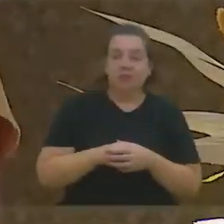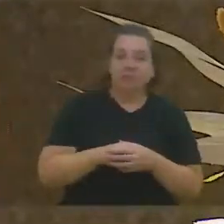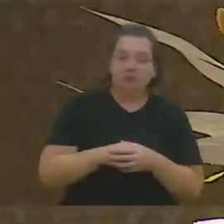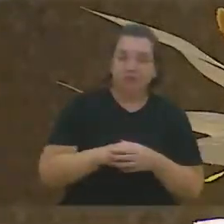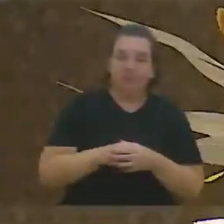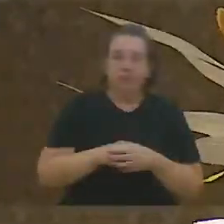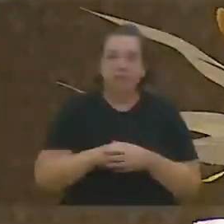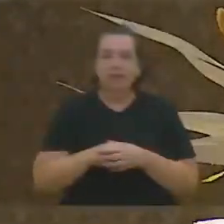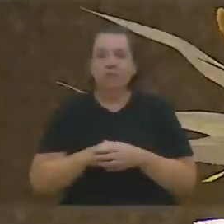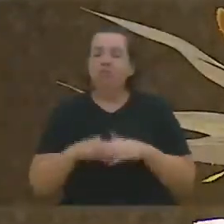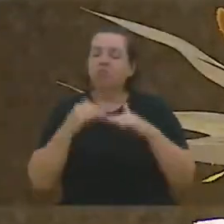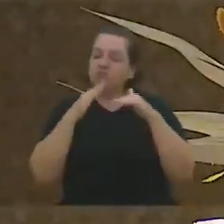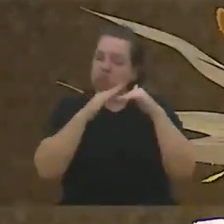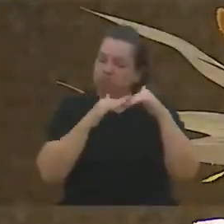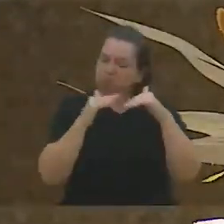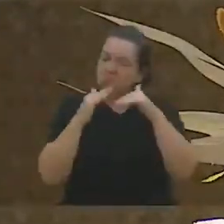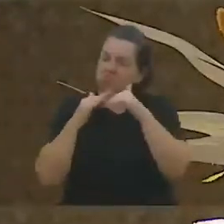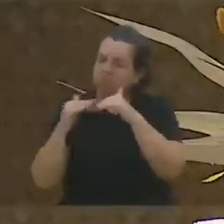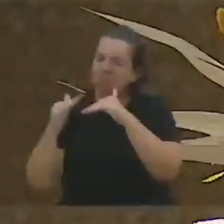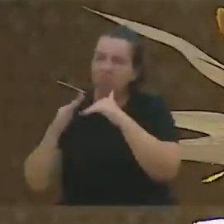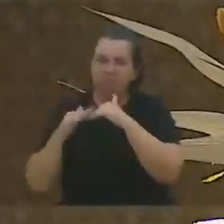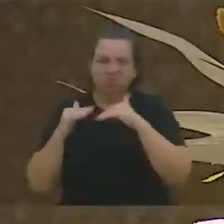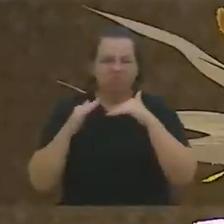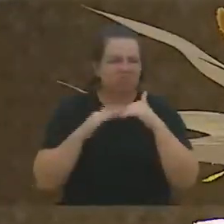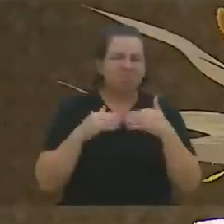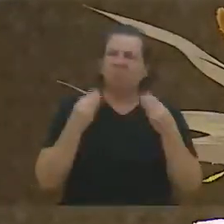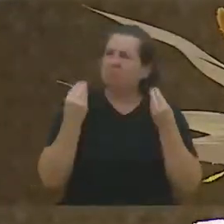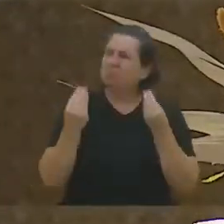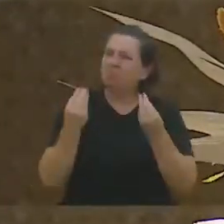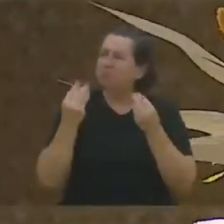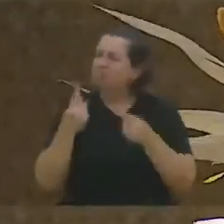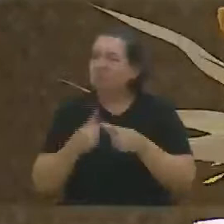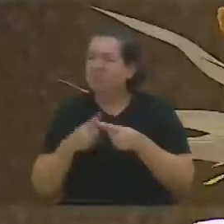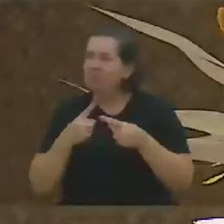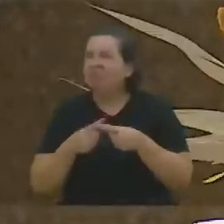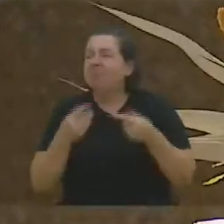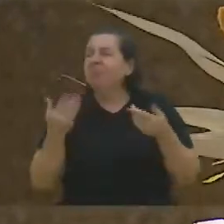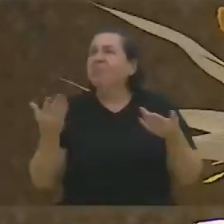lembrardes e o tratardes com tanto